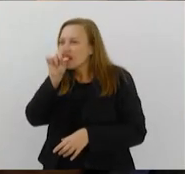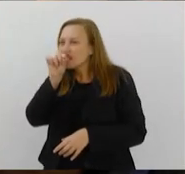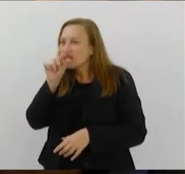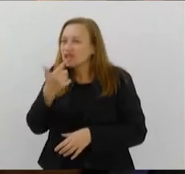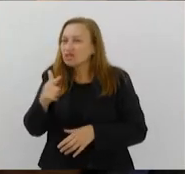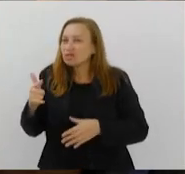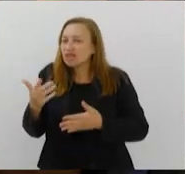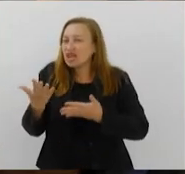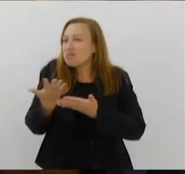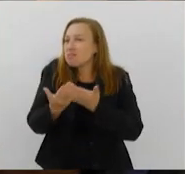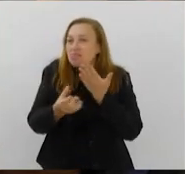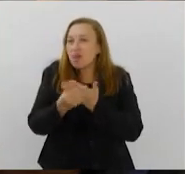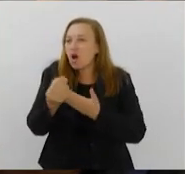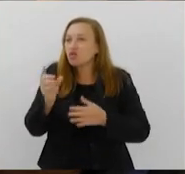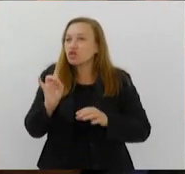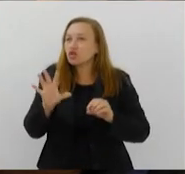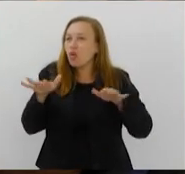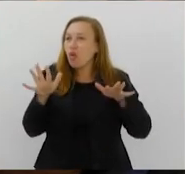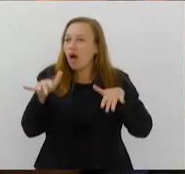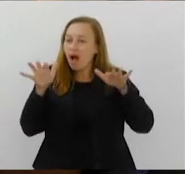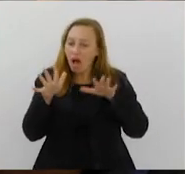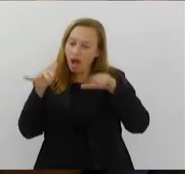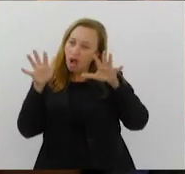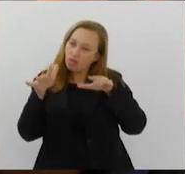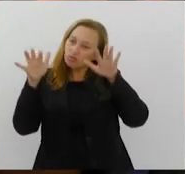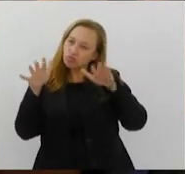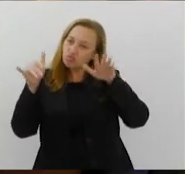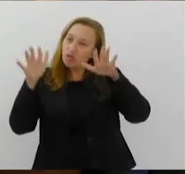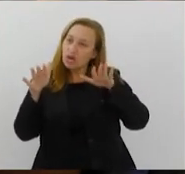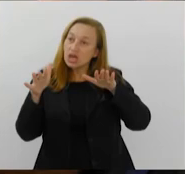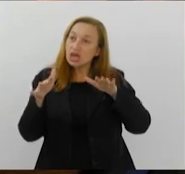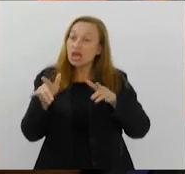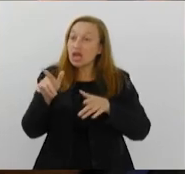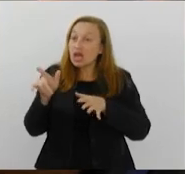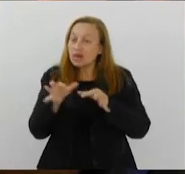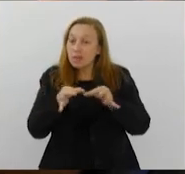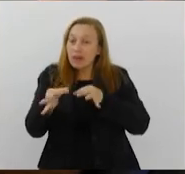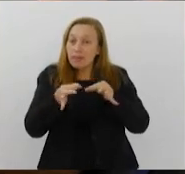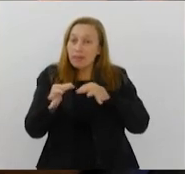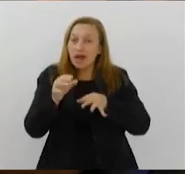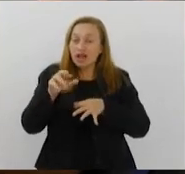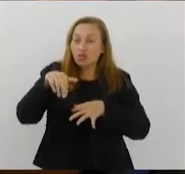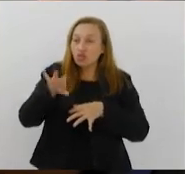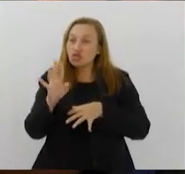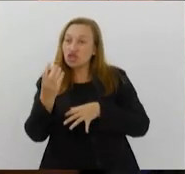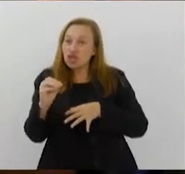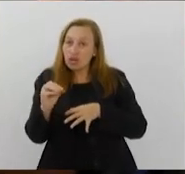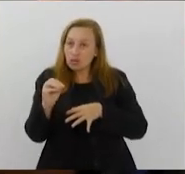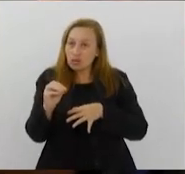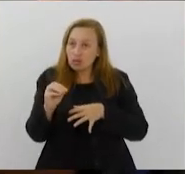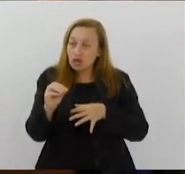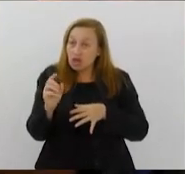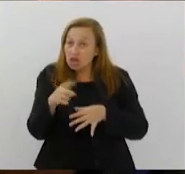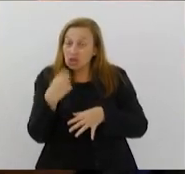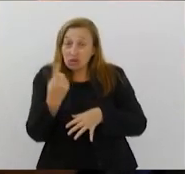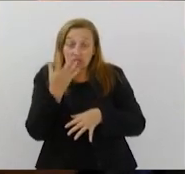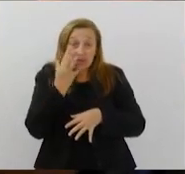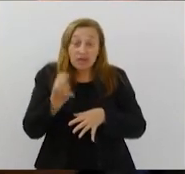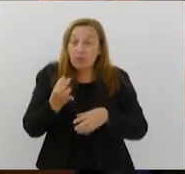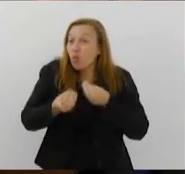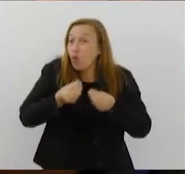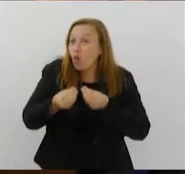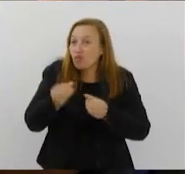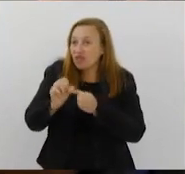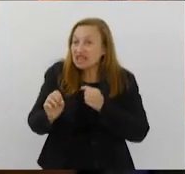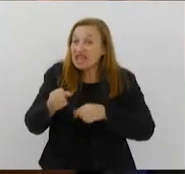tem asas, e ele faz ninhos que nem a gente não consegue fazer. Então, se ele faz o impossível, todos nós conseguimos